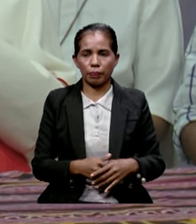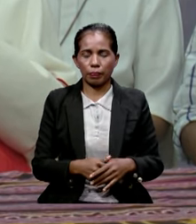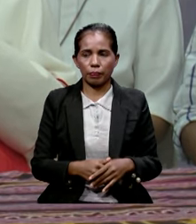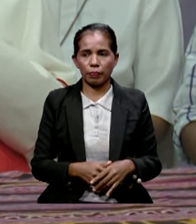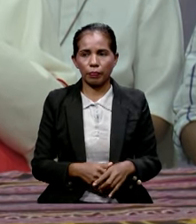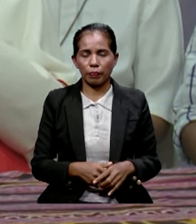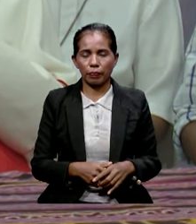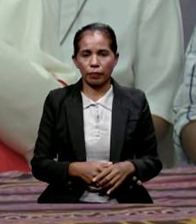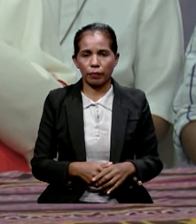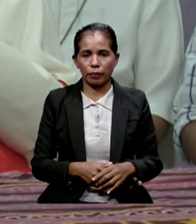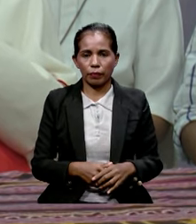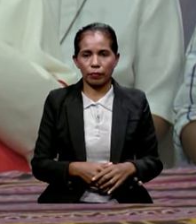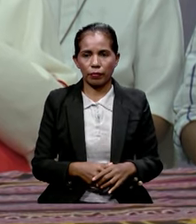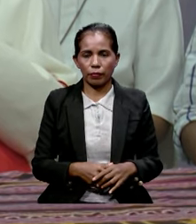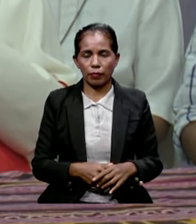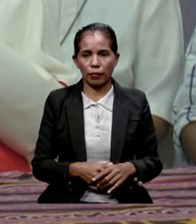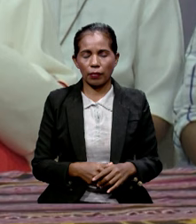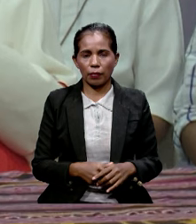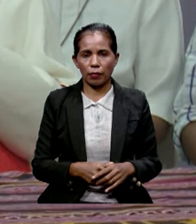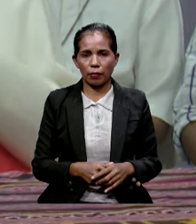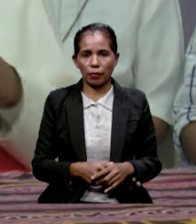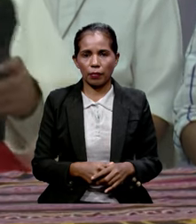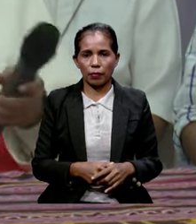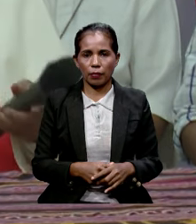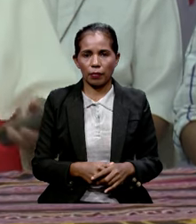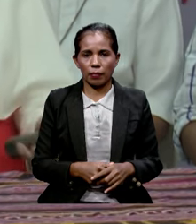E acho que mais você